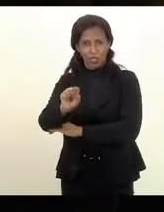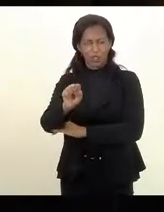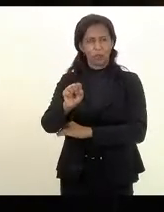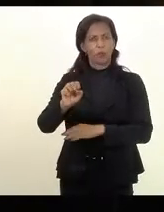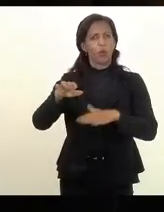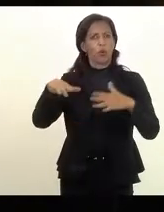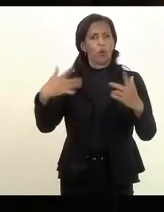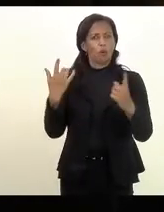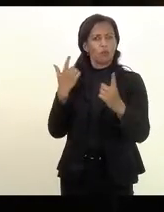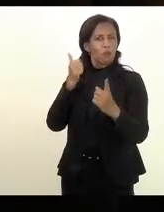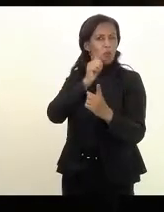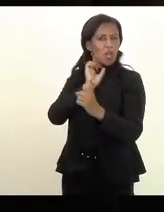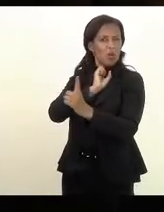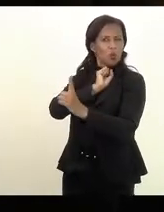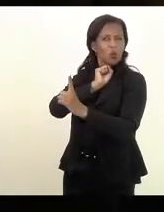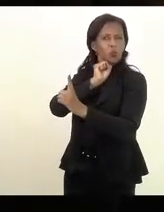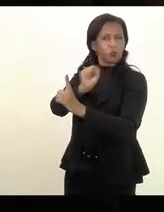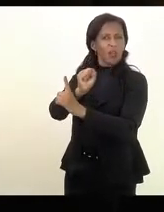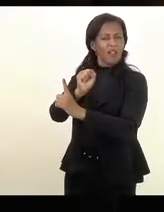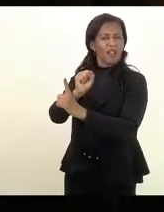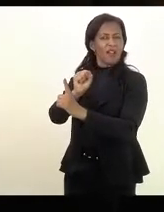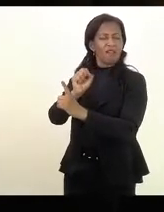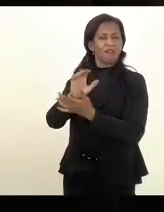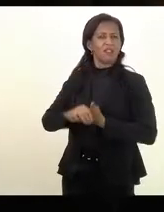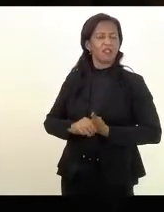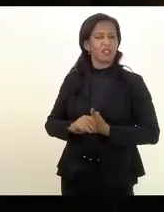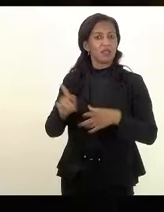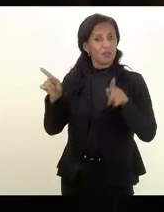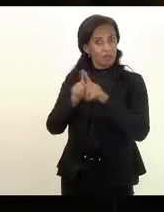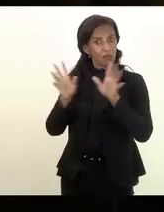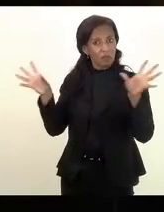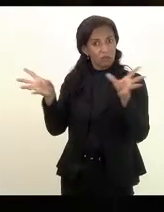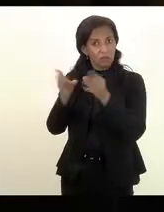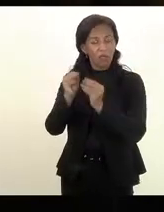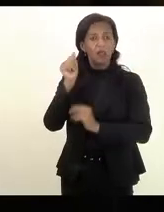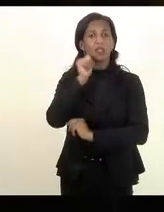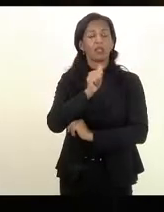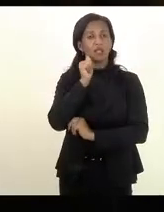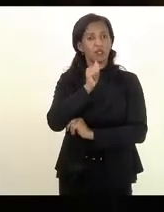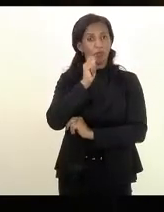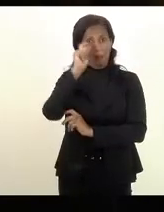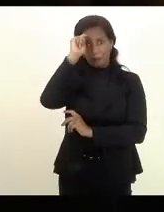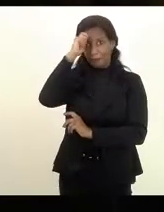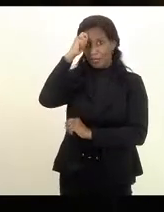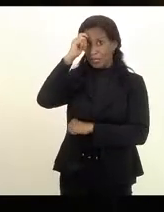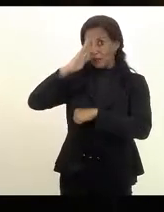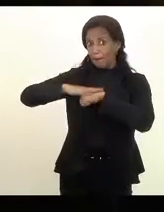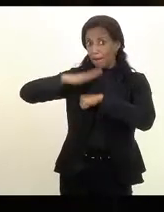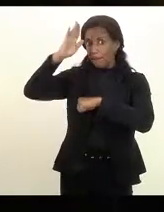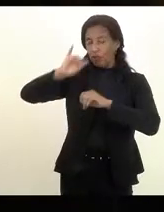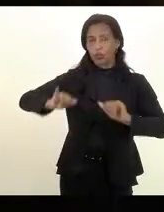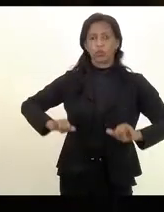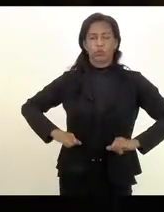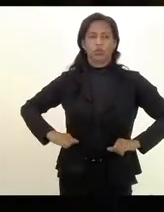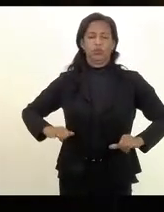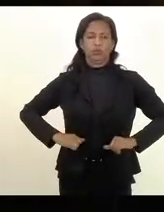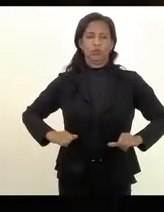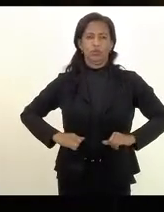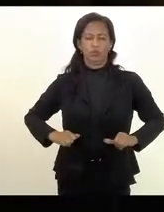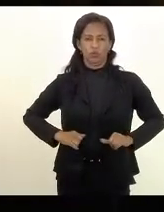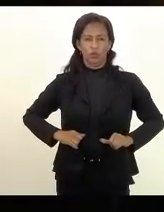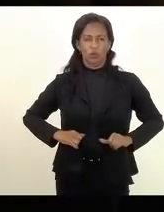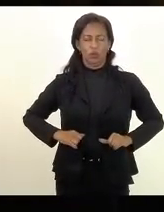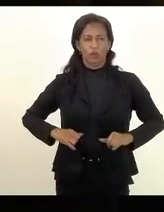feminicídio podemos concluir inclusive que as mulheres pretas são as maiores vítimas de